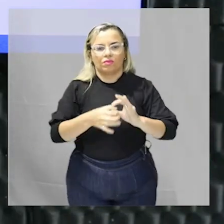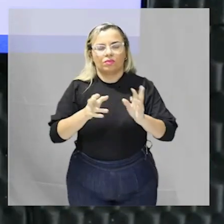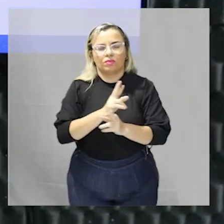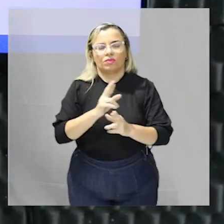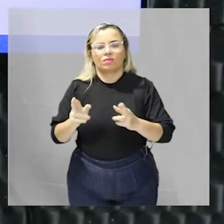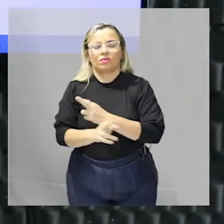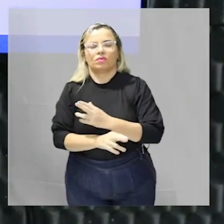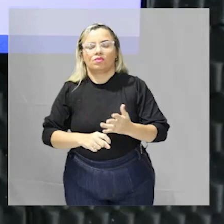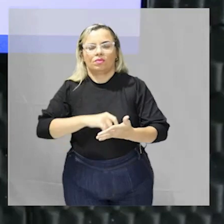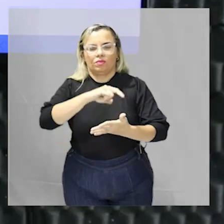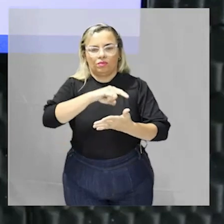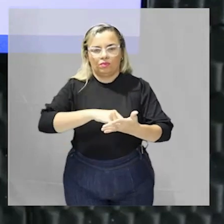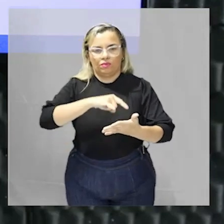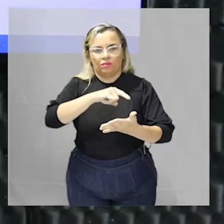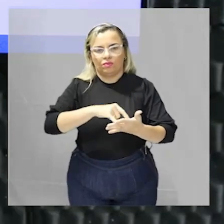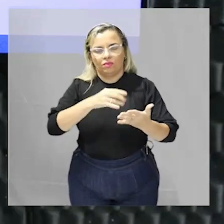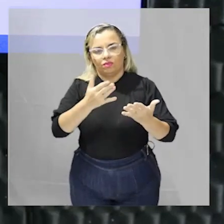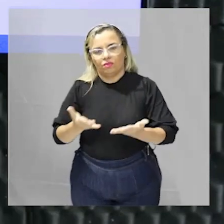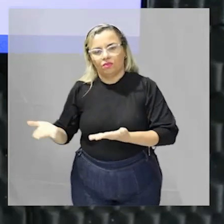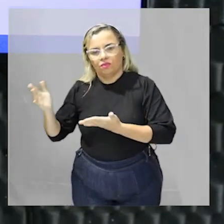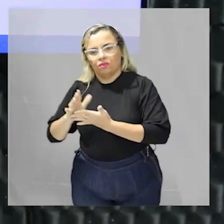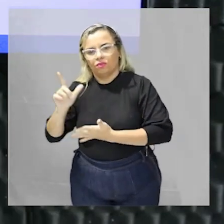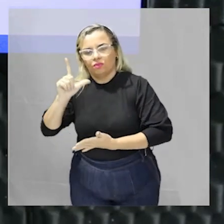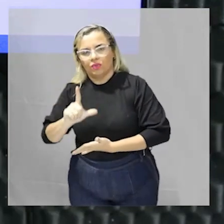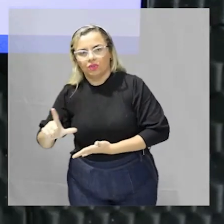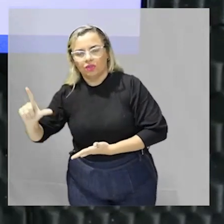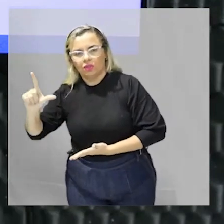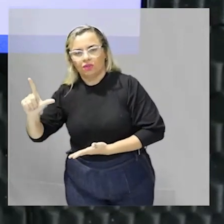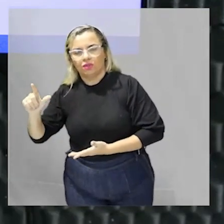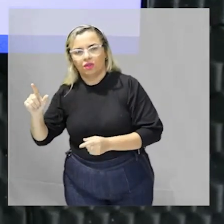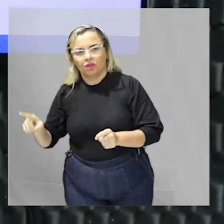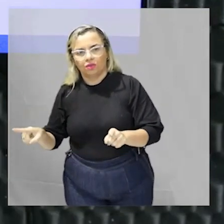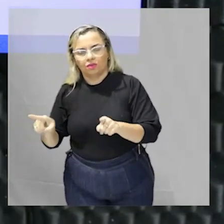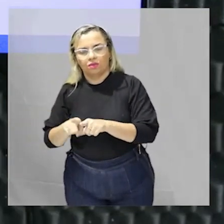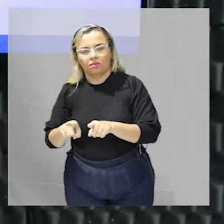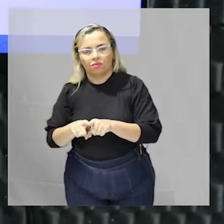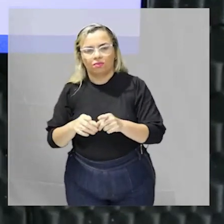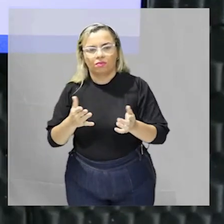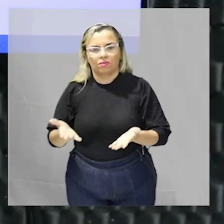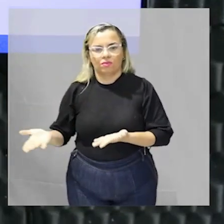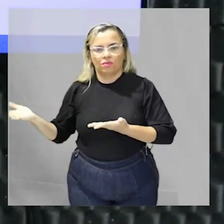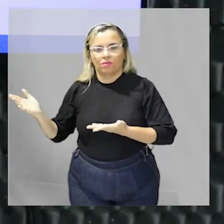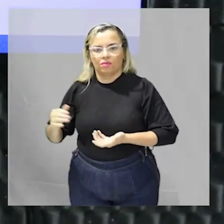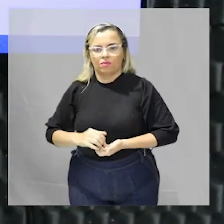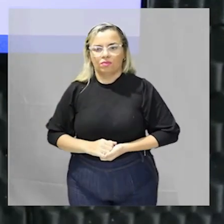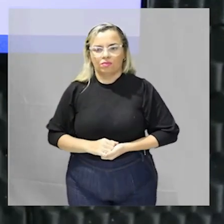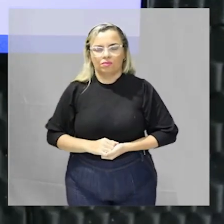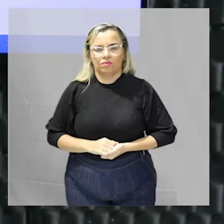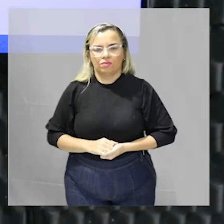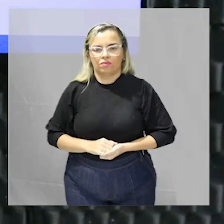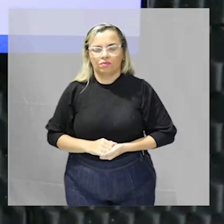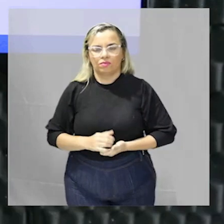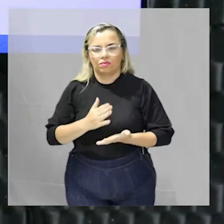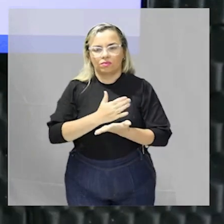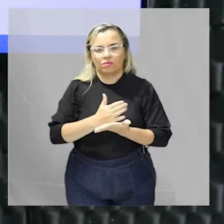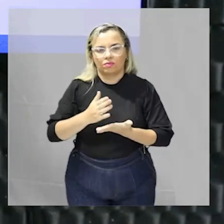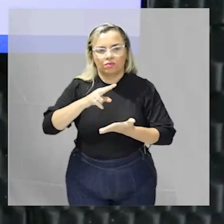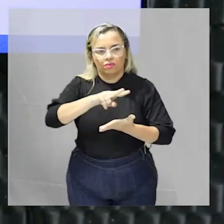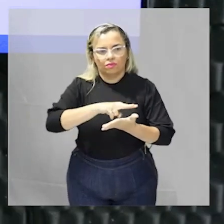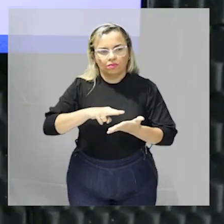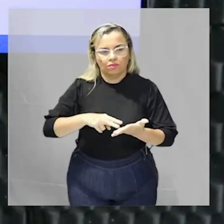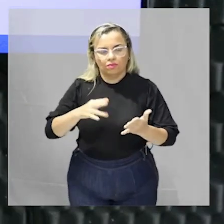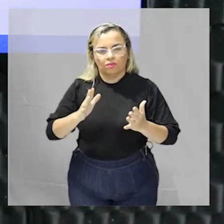de um documento que tem a ver com a literatura. Então, documento histórico e instrumento de iniciação à leitura,